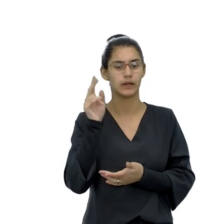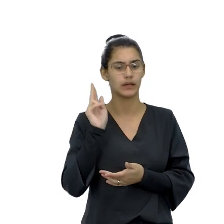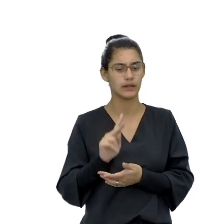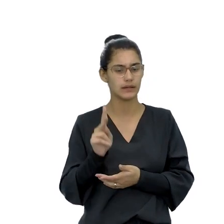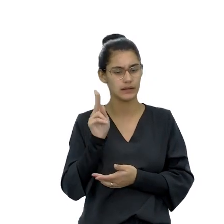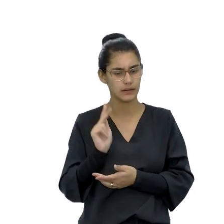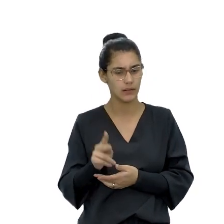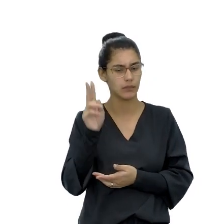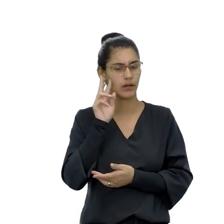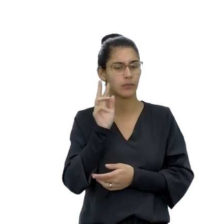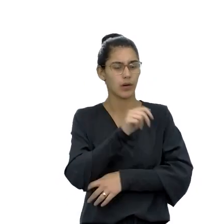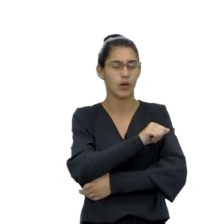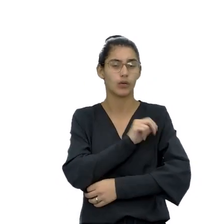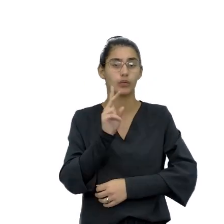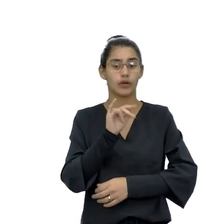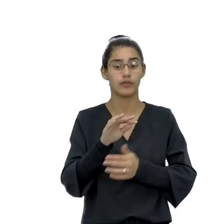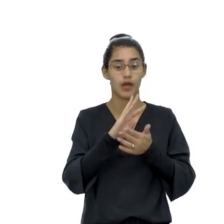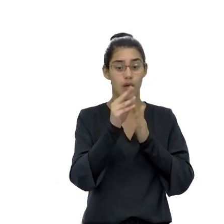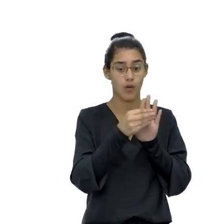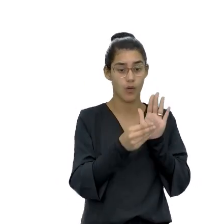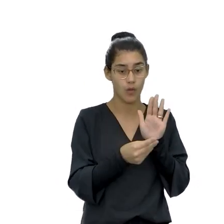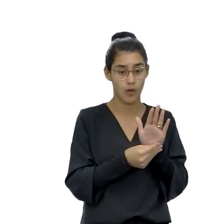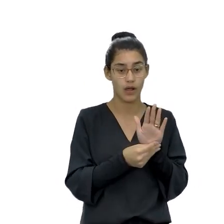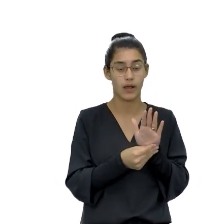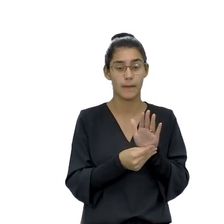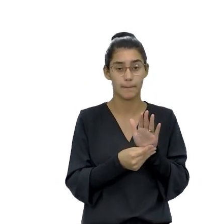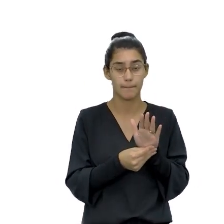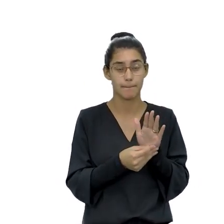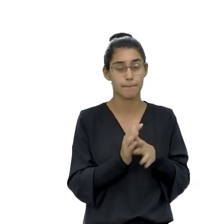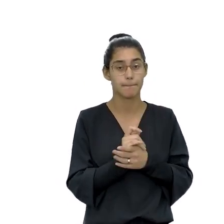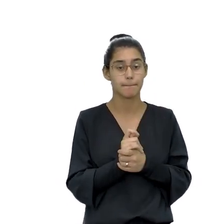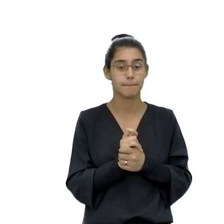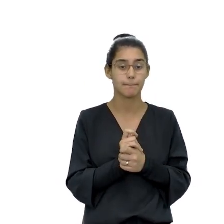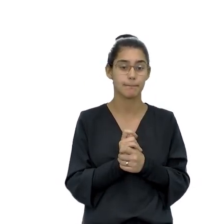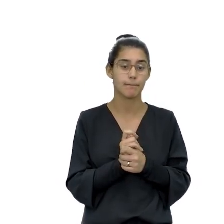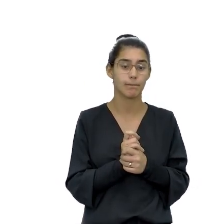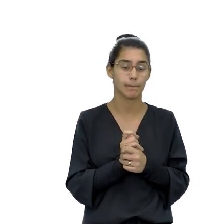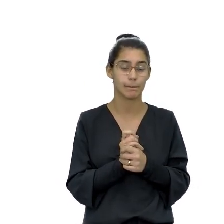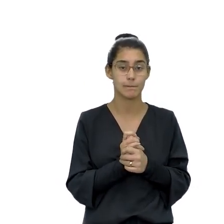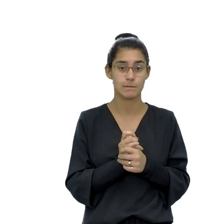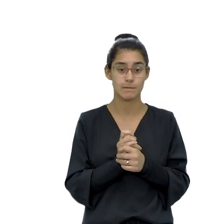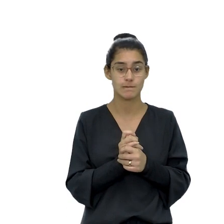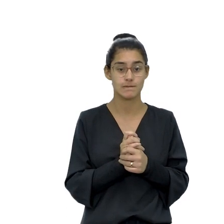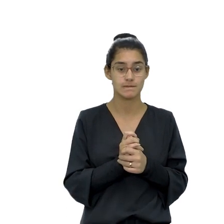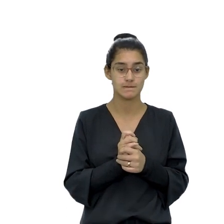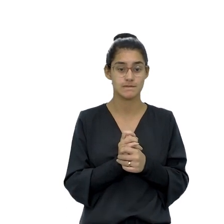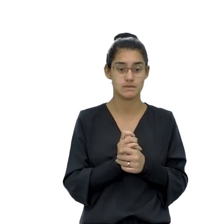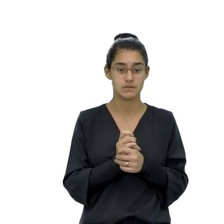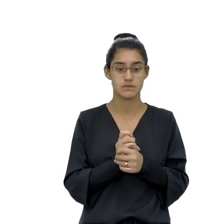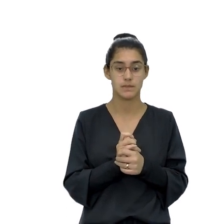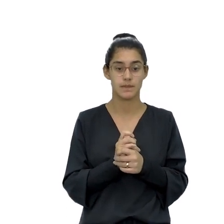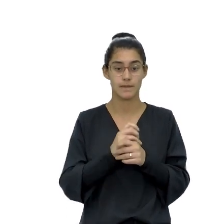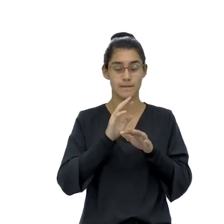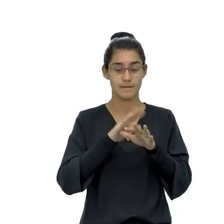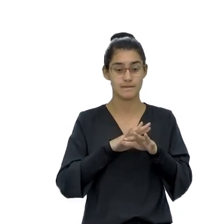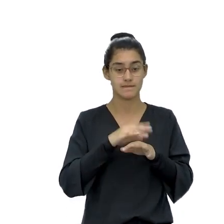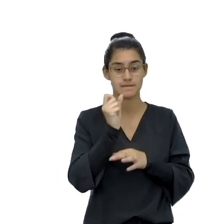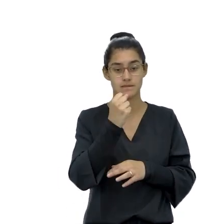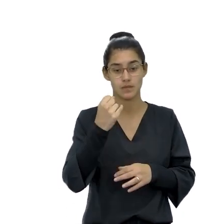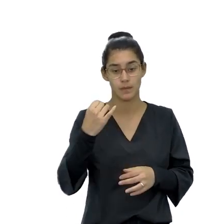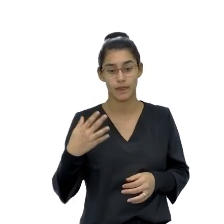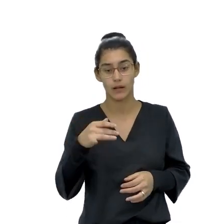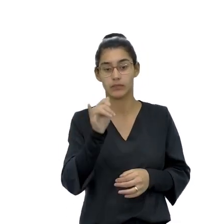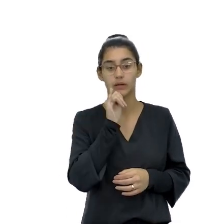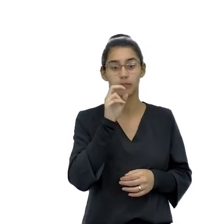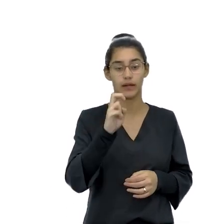lembrar o aluno que ele vai colocar ali no quociente, ele vai resolver, colocar essa quantidade, né, por